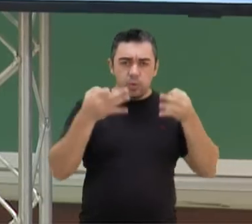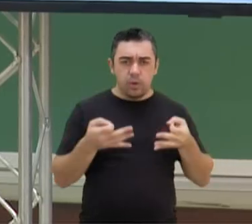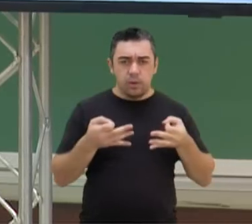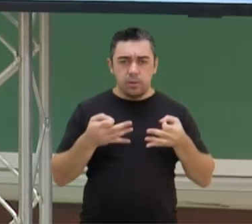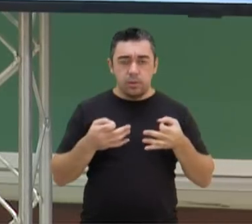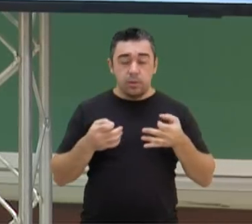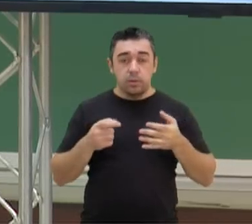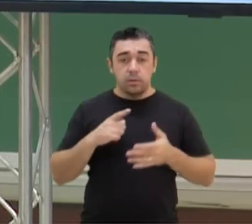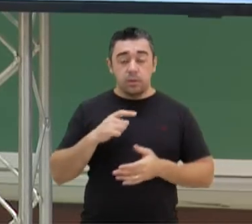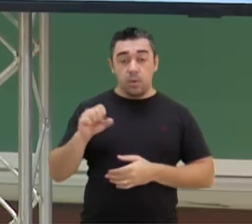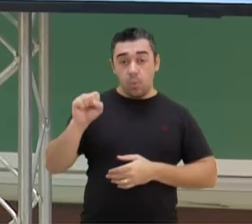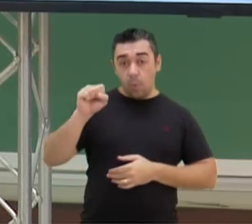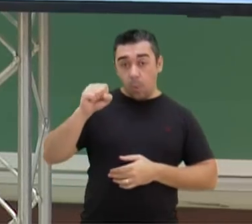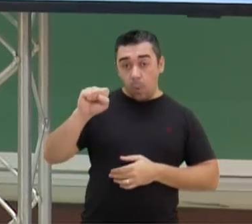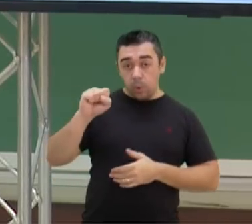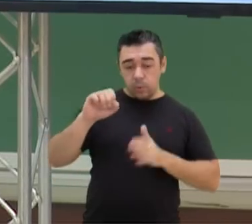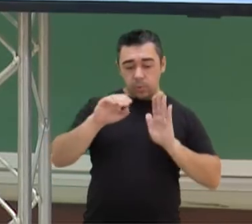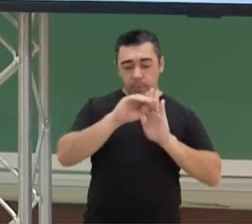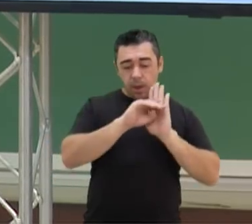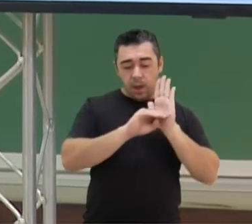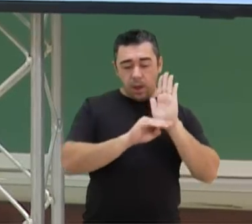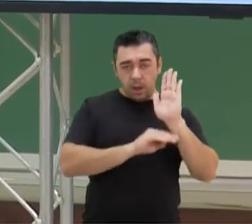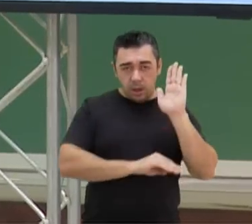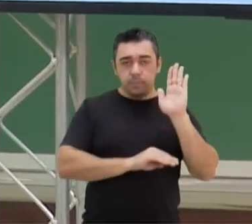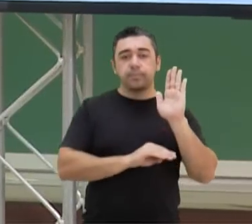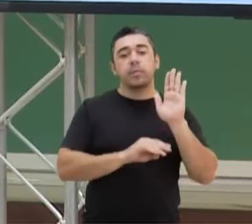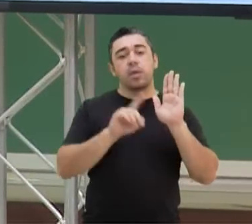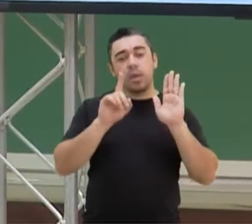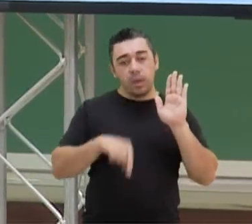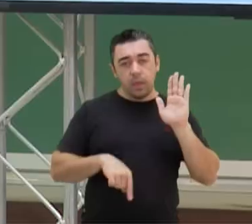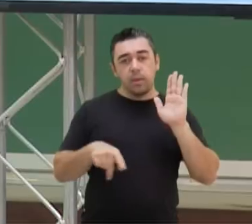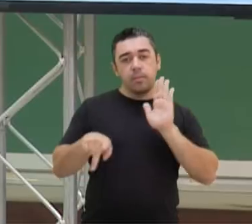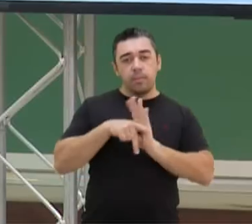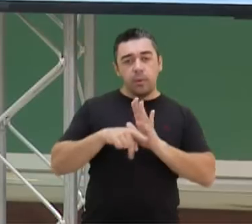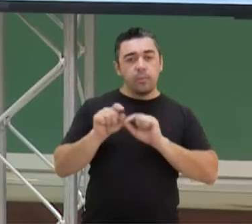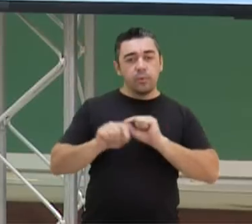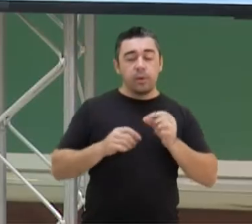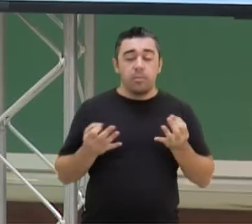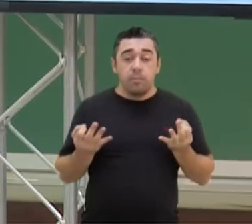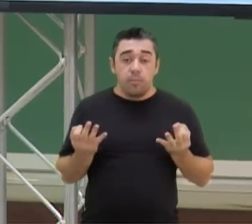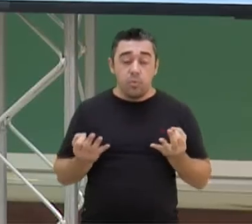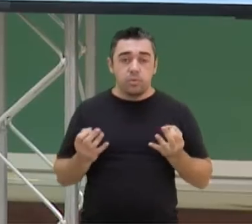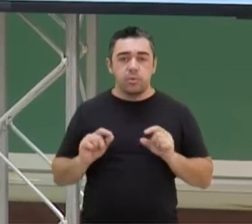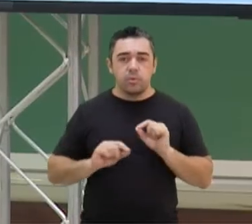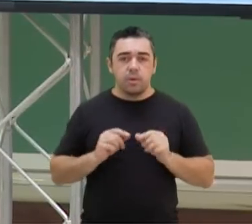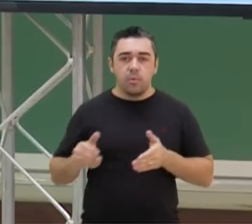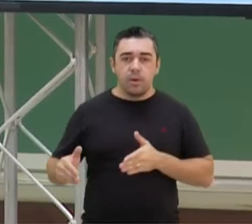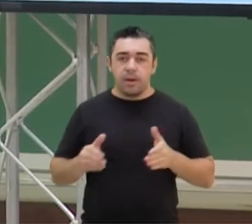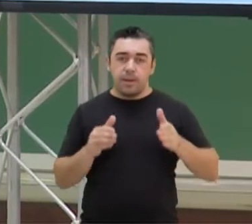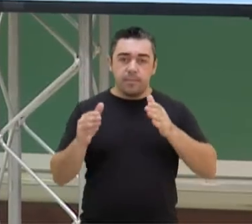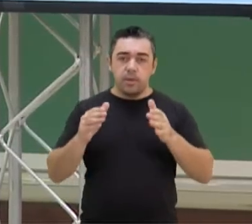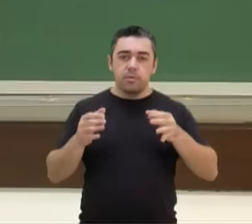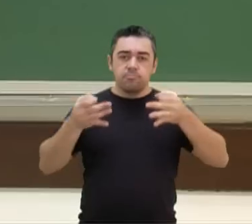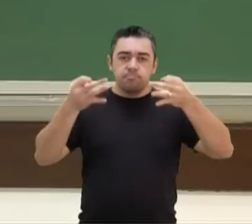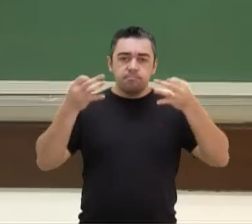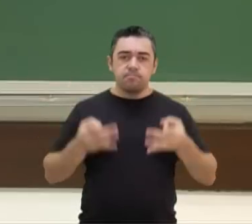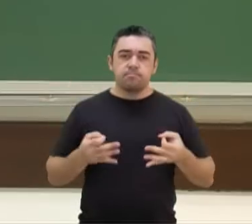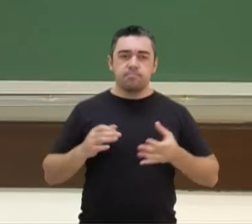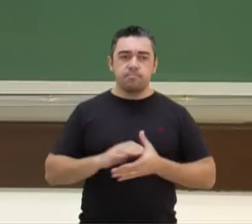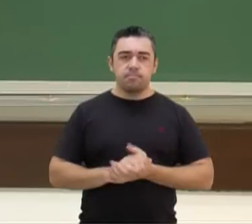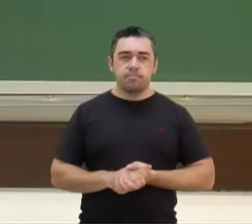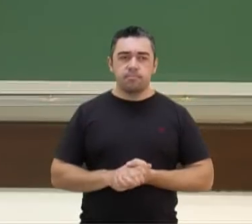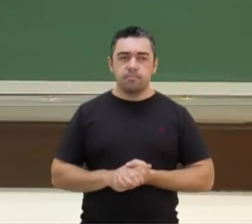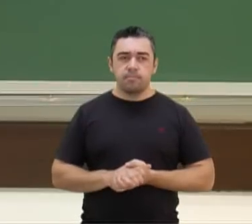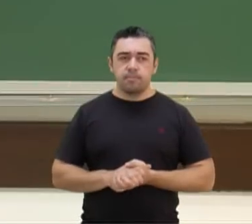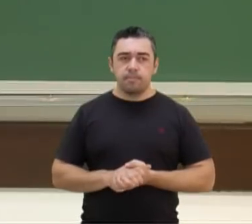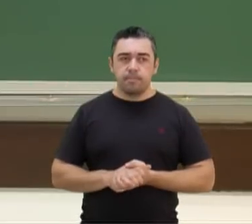esses 8 caminhos aqui seria uma forma que leva o budista ao chamado caminho do meio.